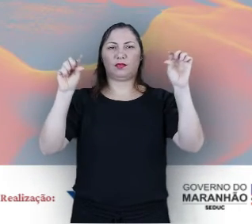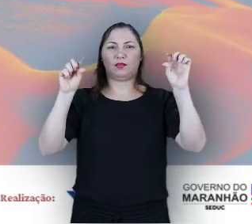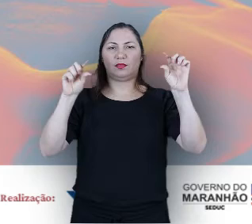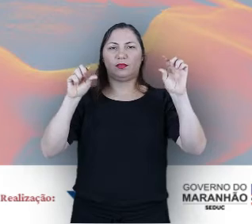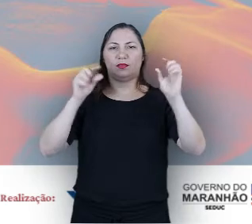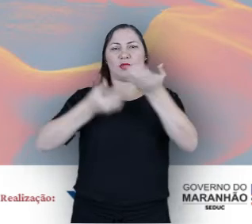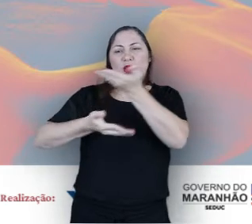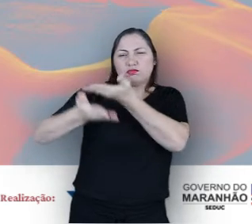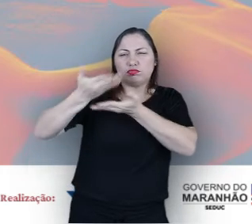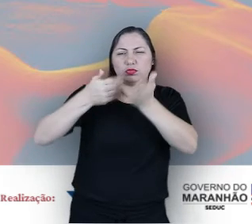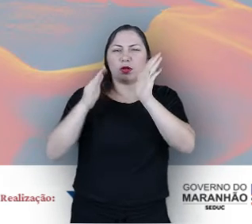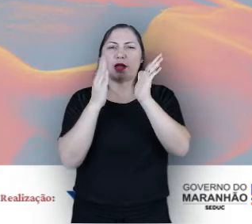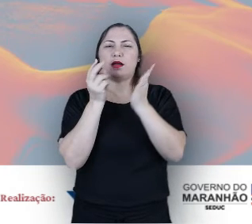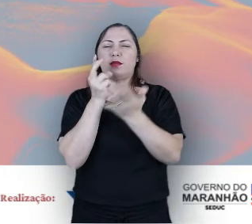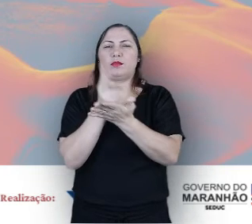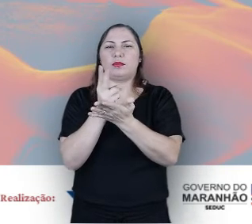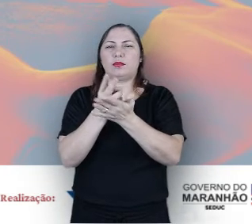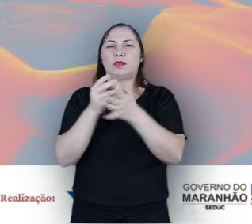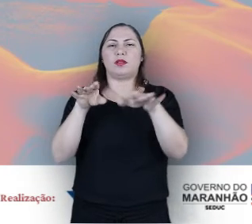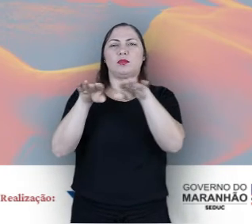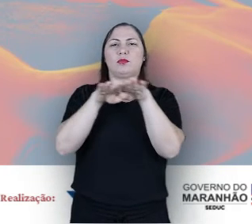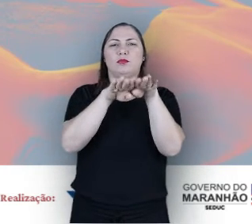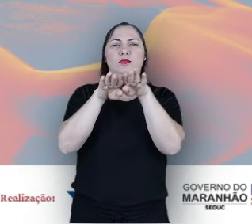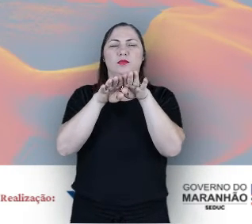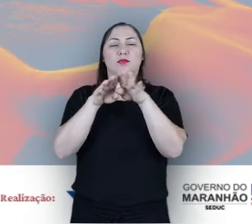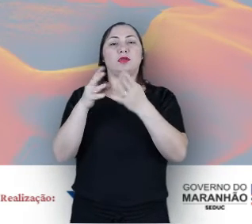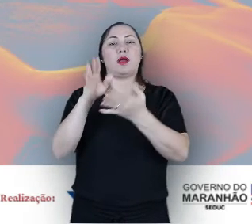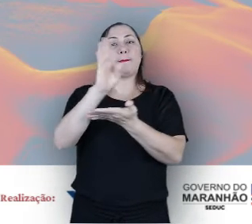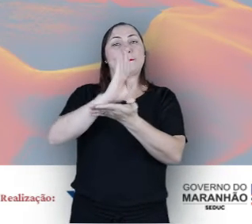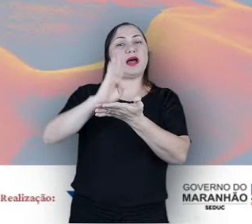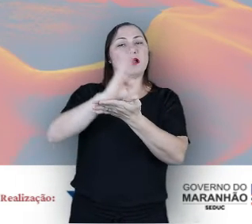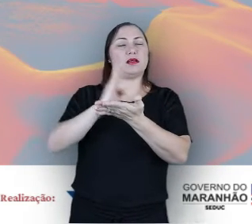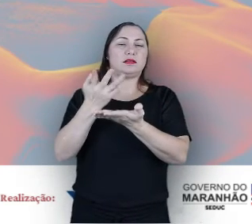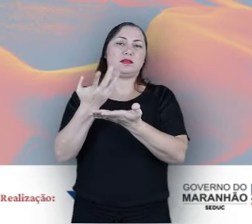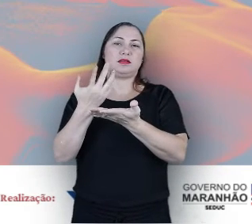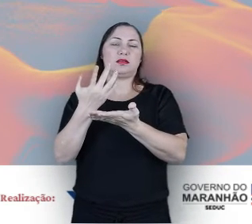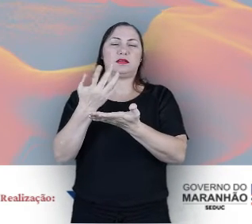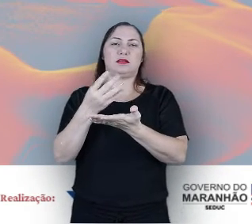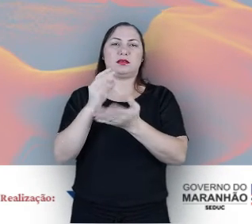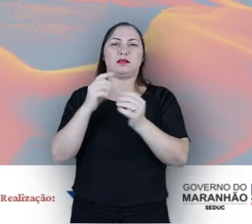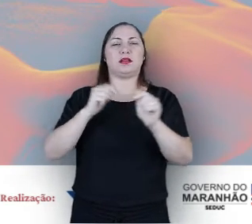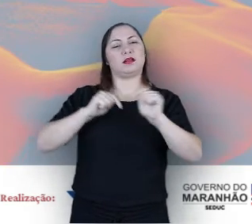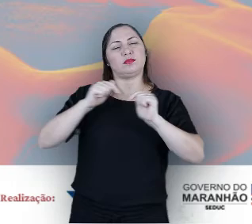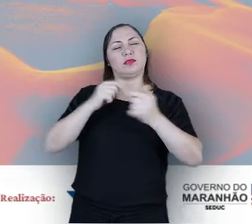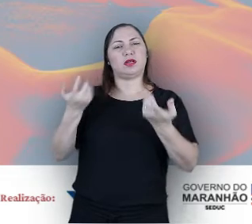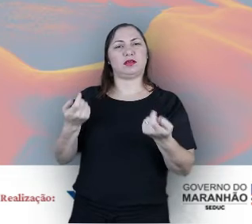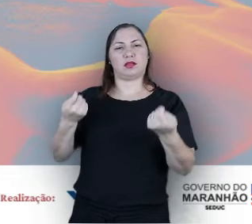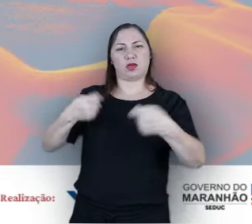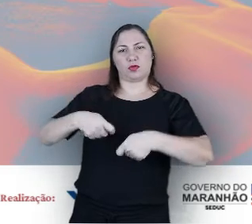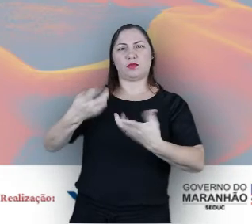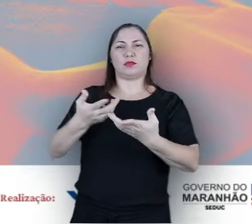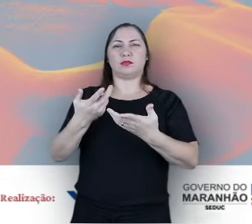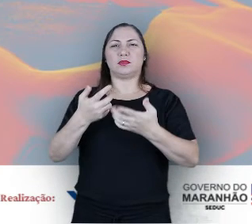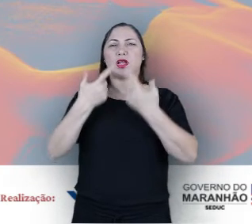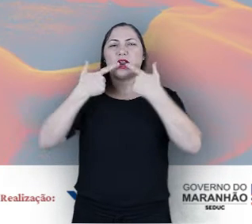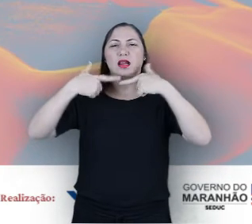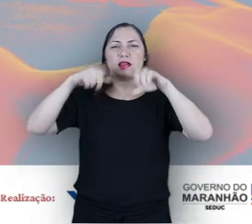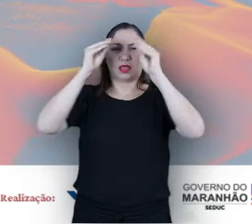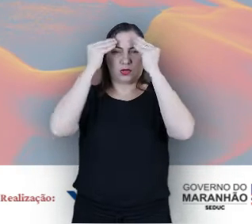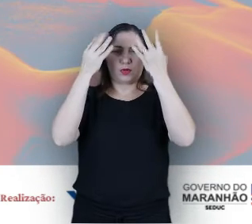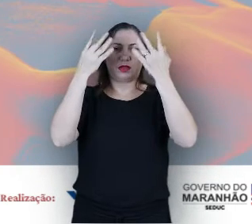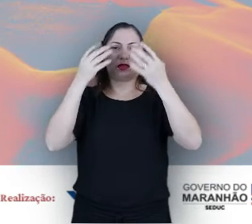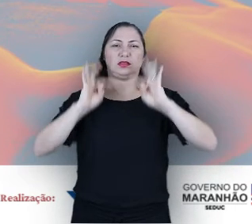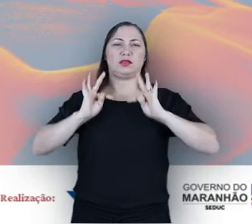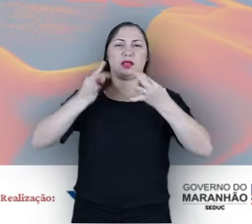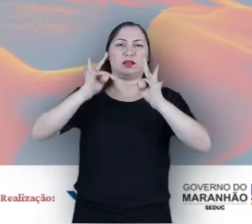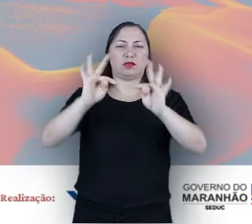as habilidades que são específicas da língua inglesa, respeitando as idiosincrasias presentes em